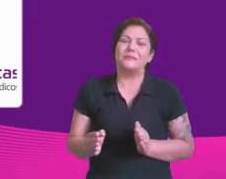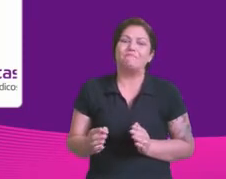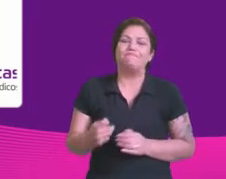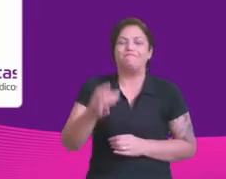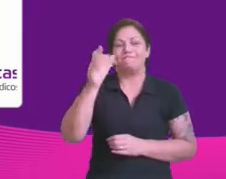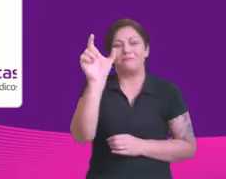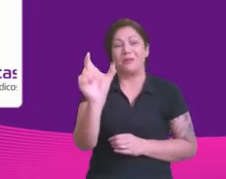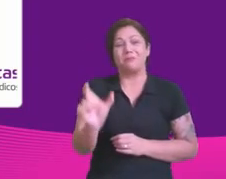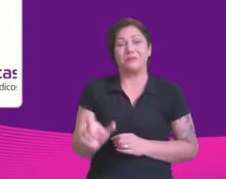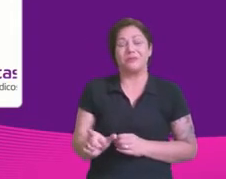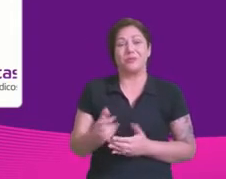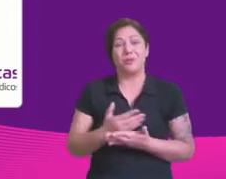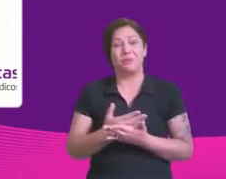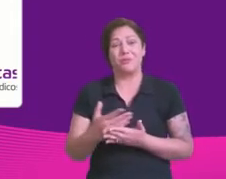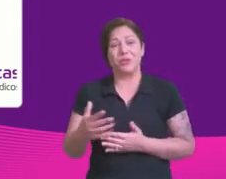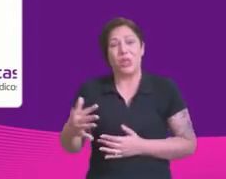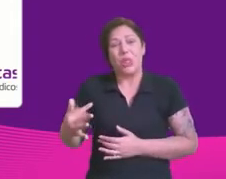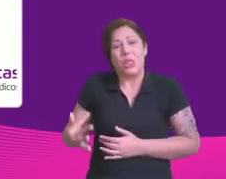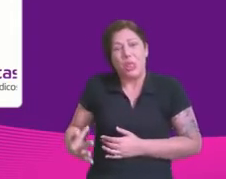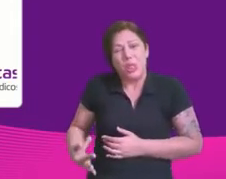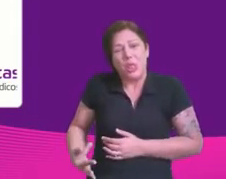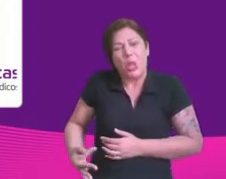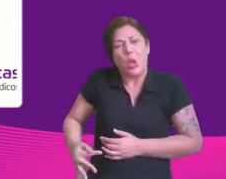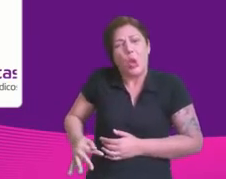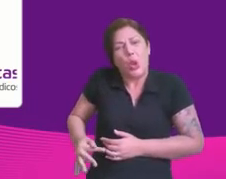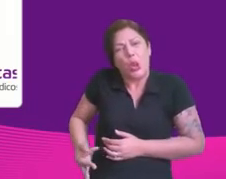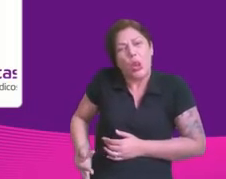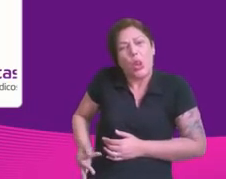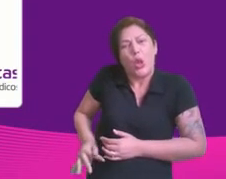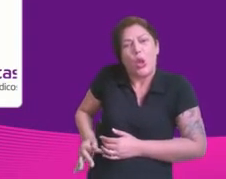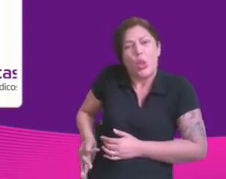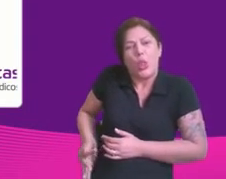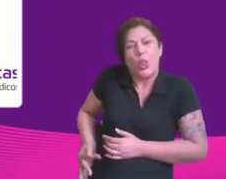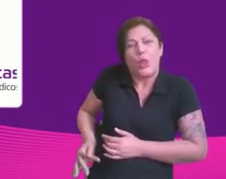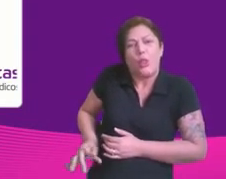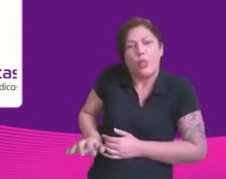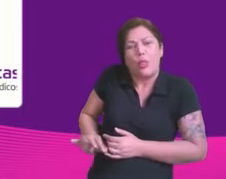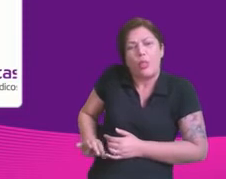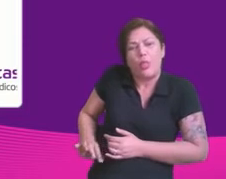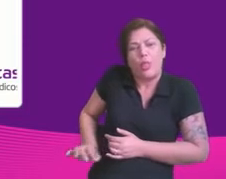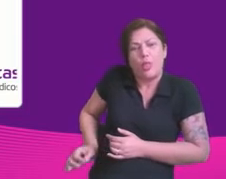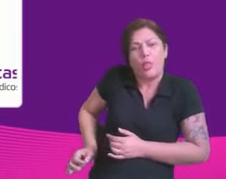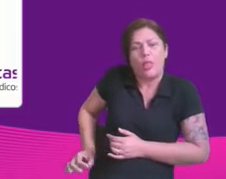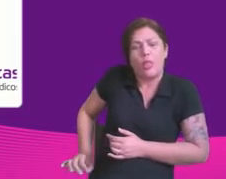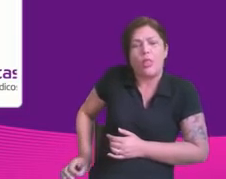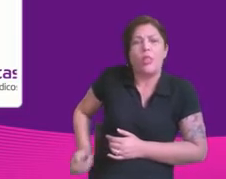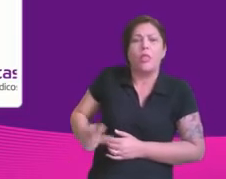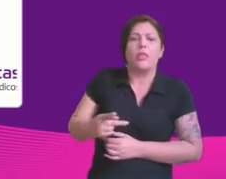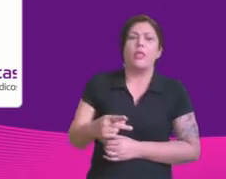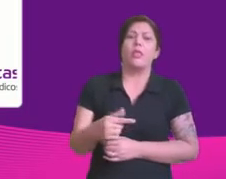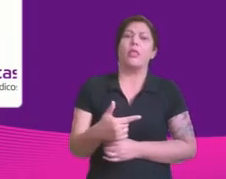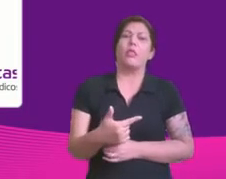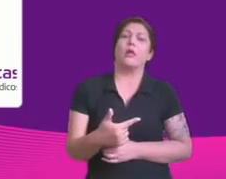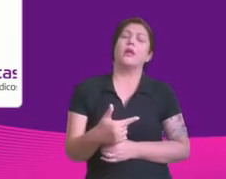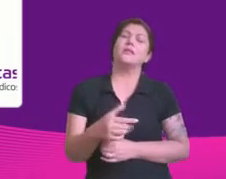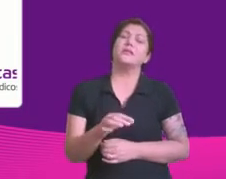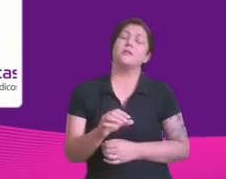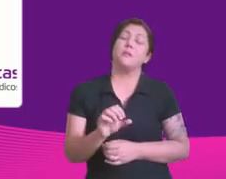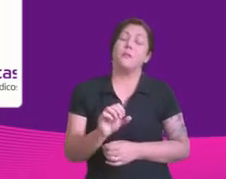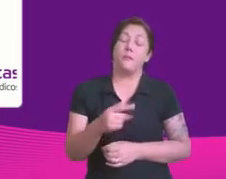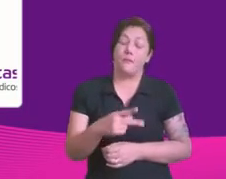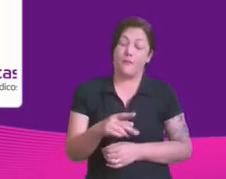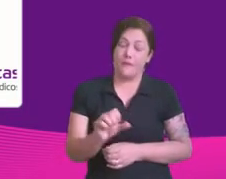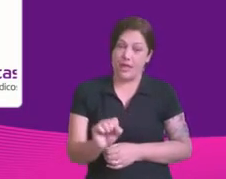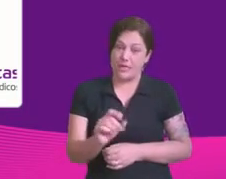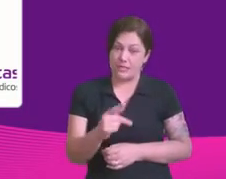dor relacionada aí a essa progressão, indo para um PS2, um CA-125 que